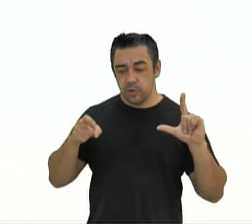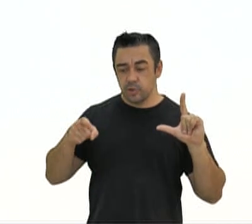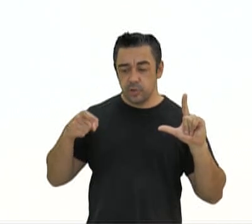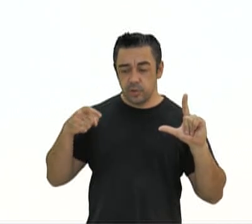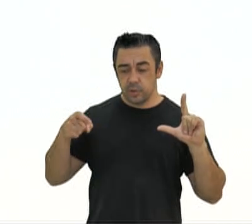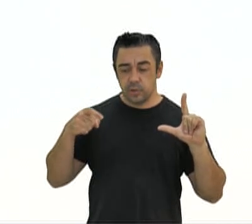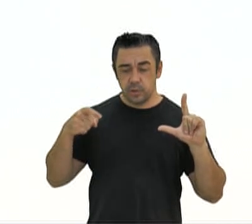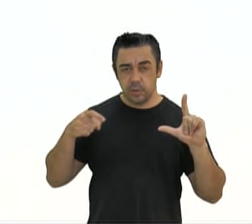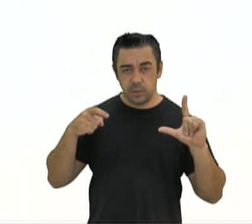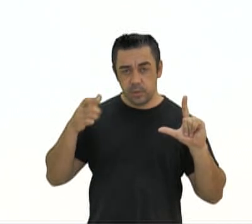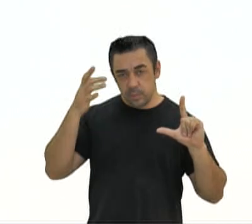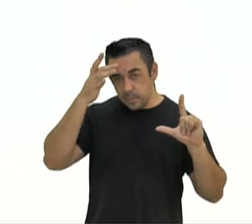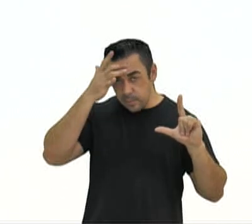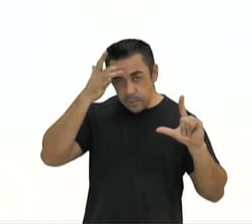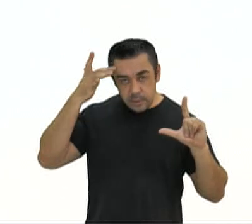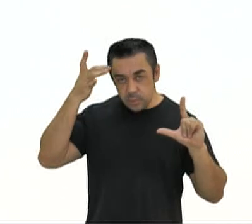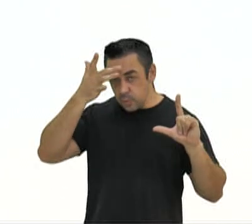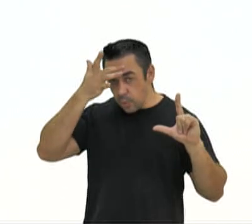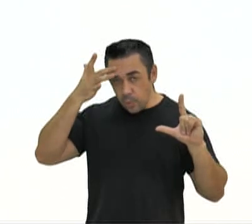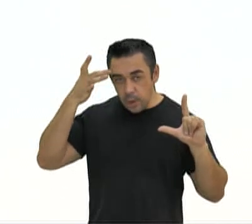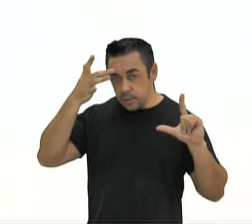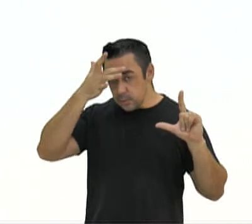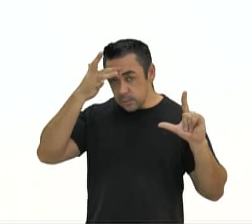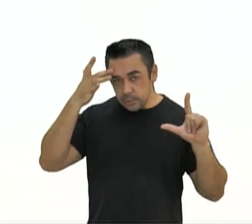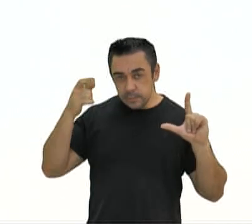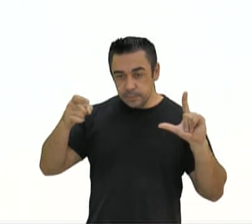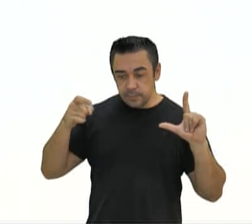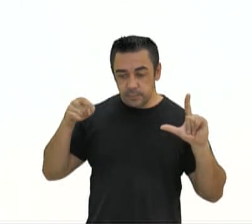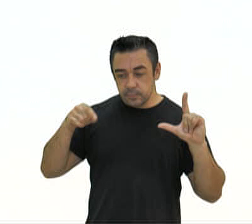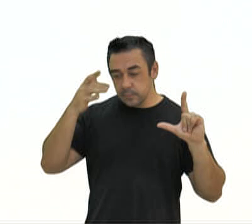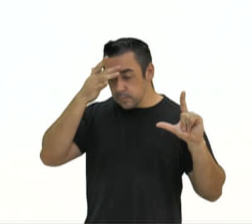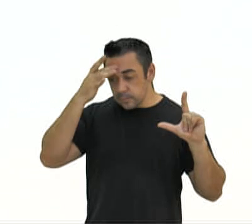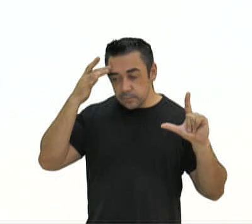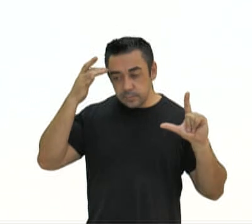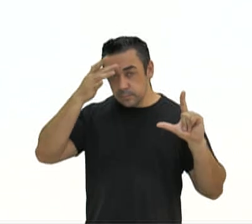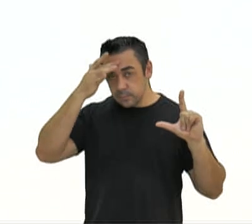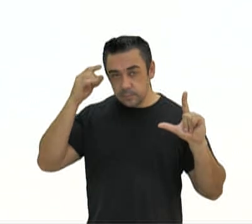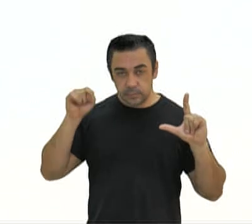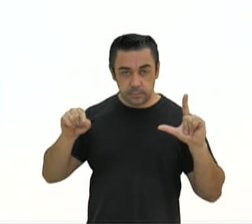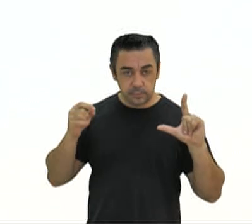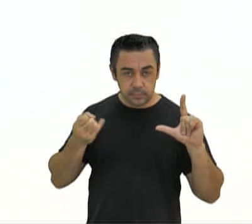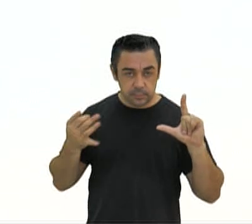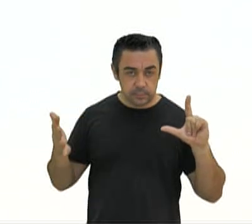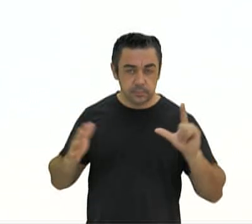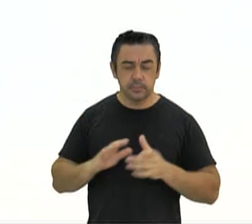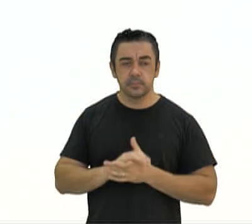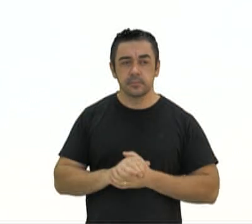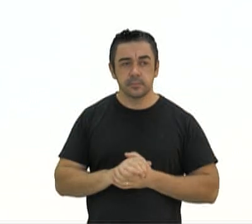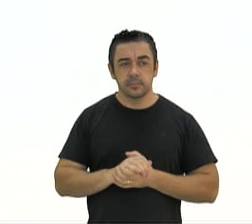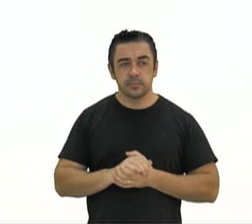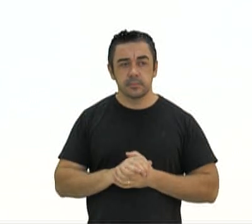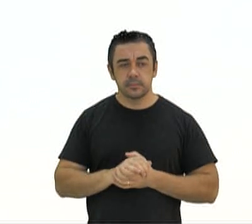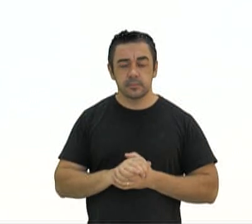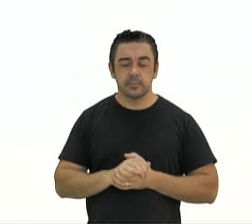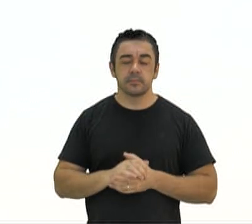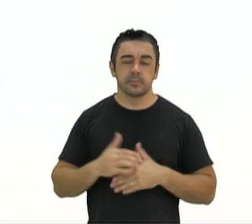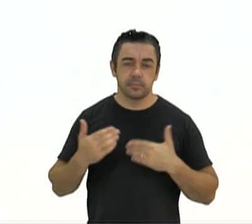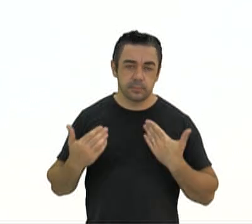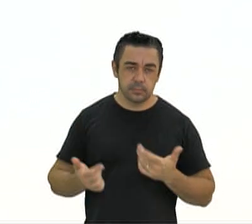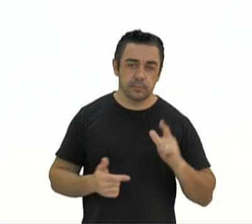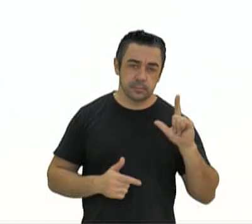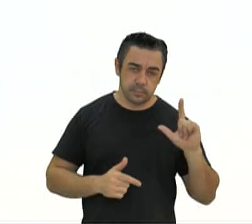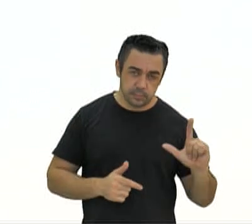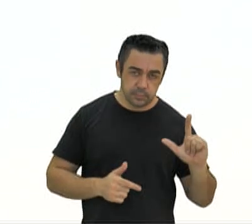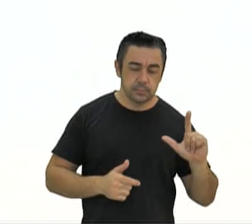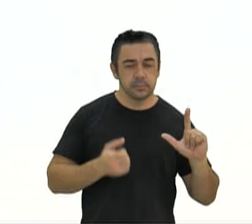de curitibanos. Então, a quantidade de lixo depende de quantas pessoas tem, tá? Então, a quantidade de lixo produzida